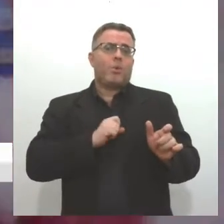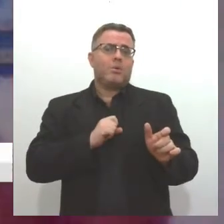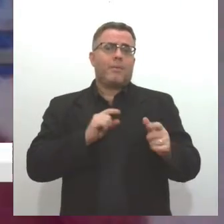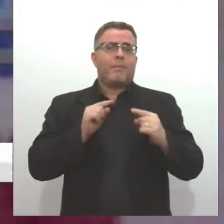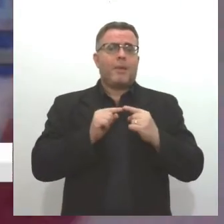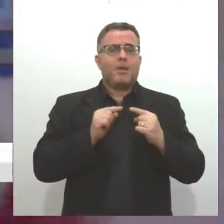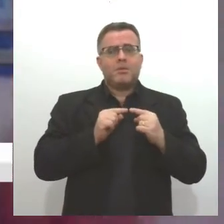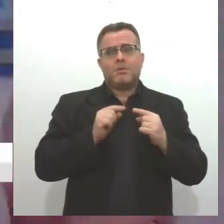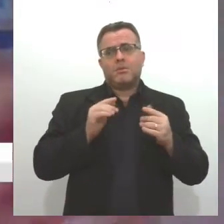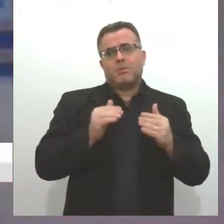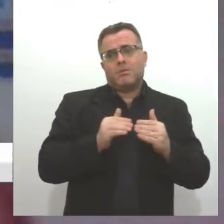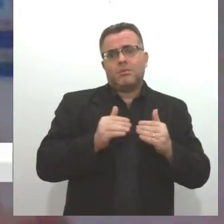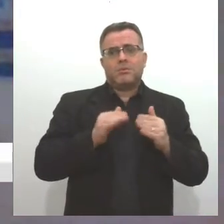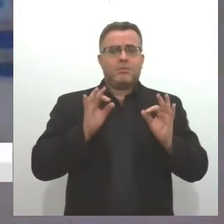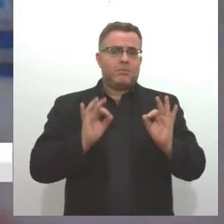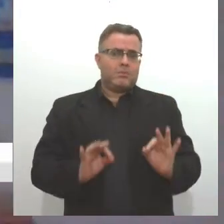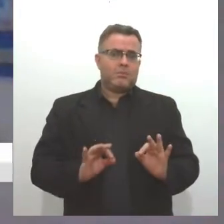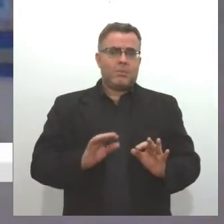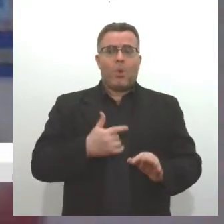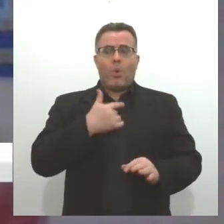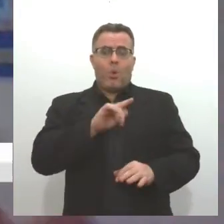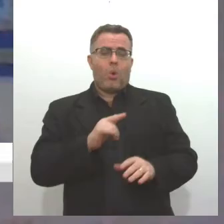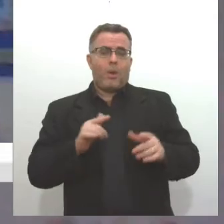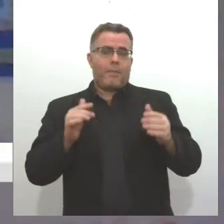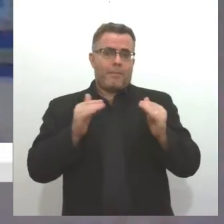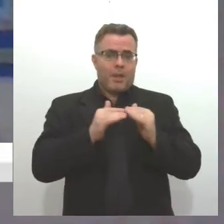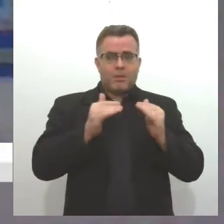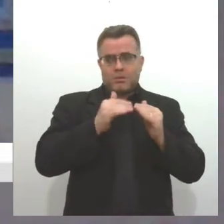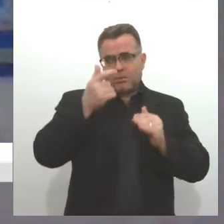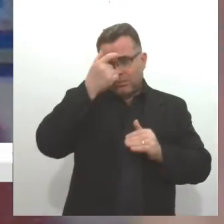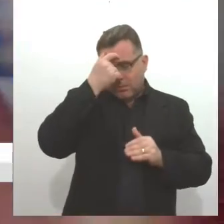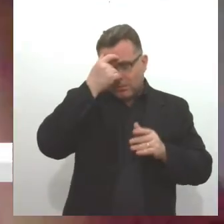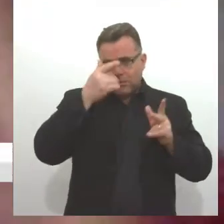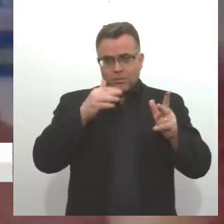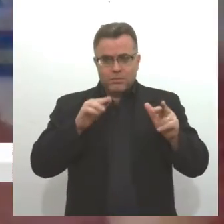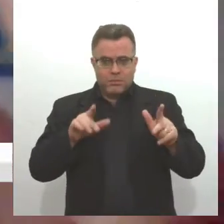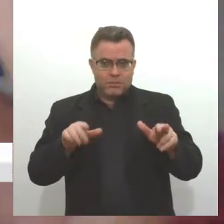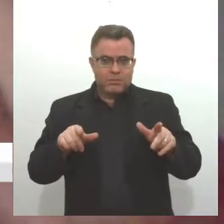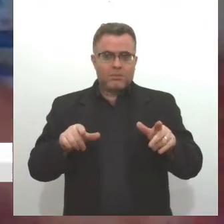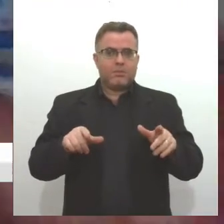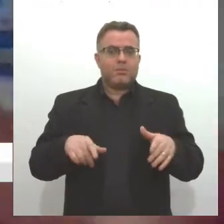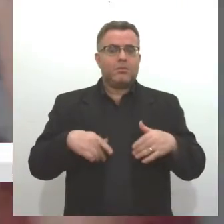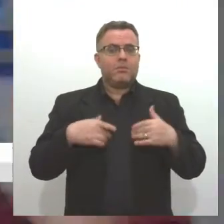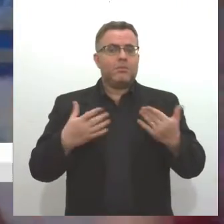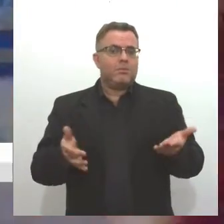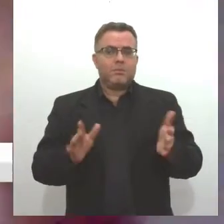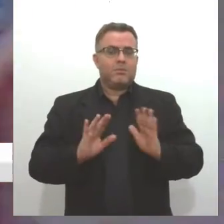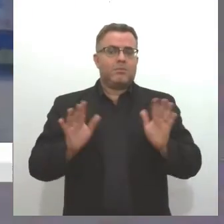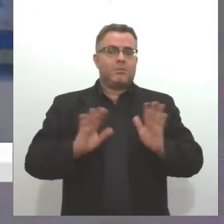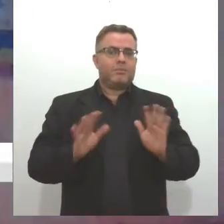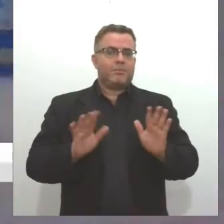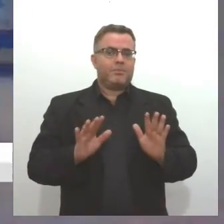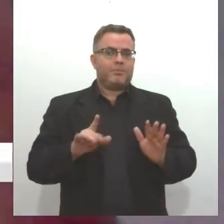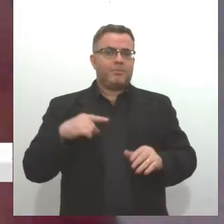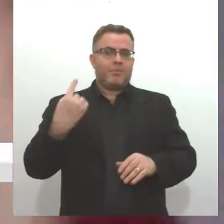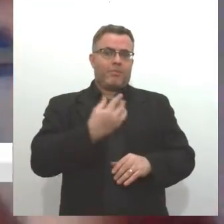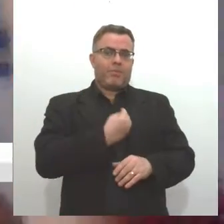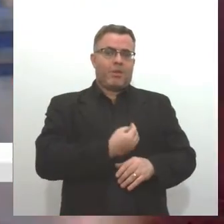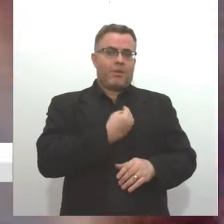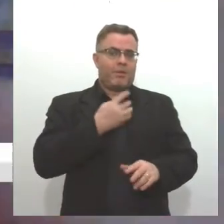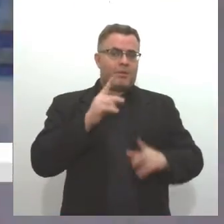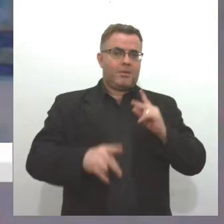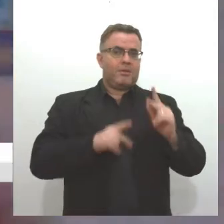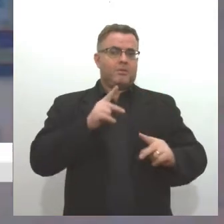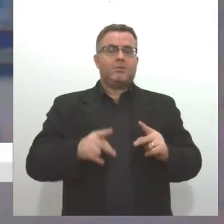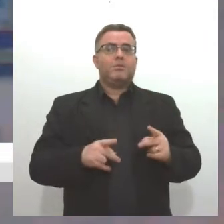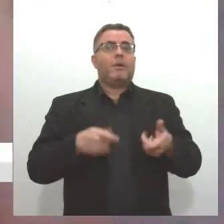cabeça conservadora ou de outro que pensa com a cabeça de que o Estado é laico. Então, a gente não vai ter que viver uma população a